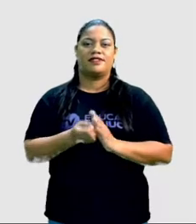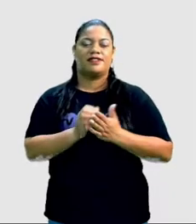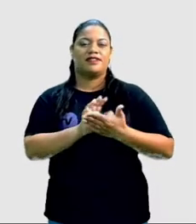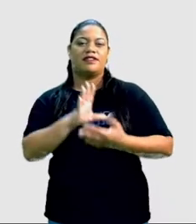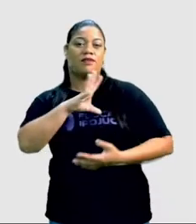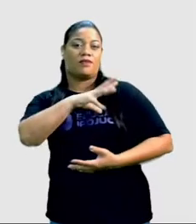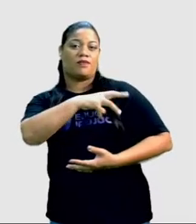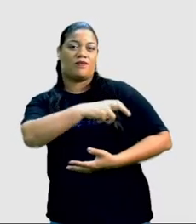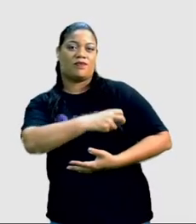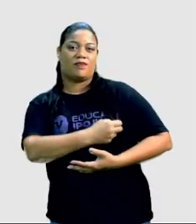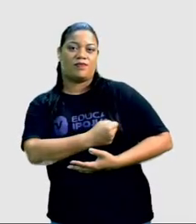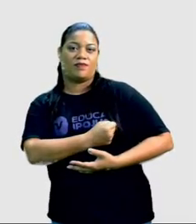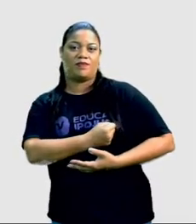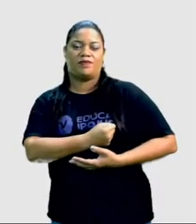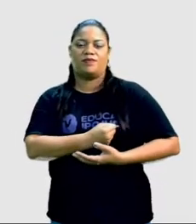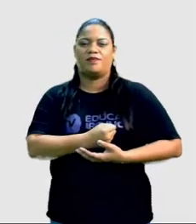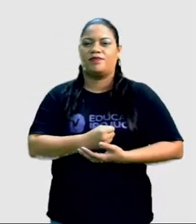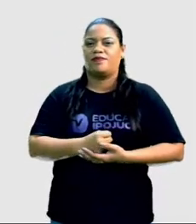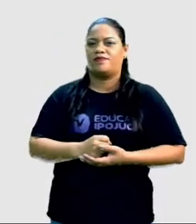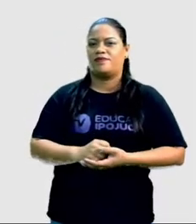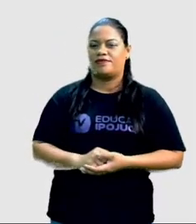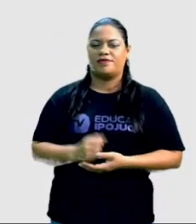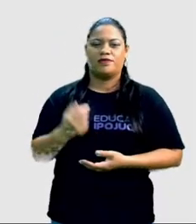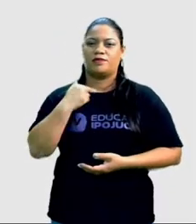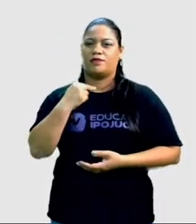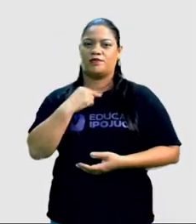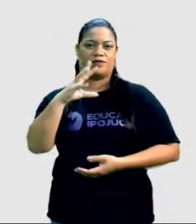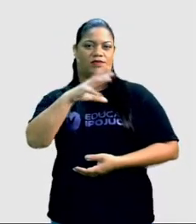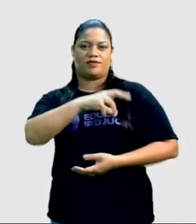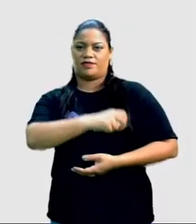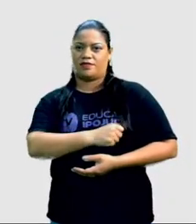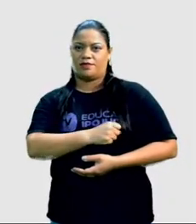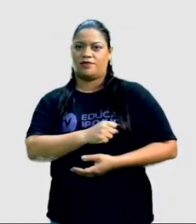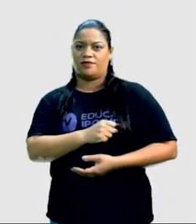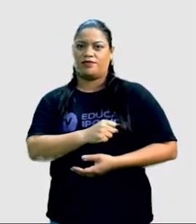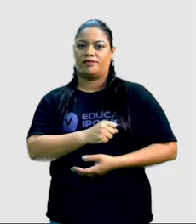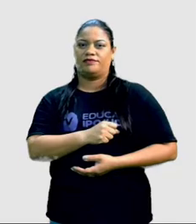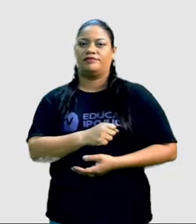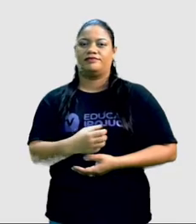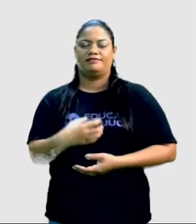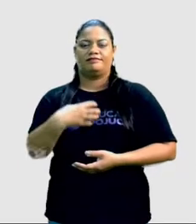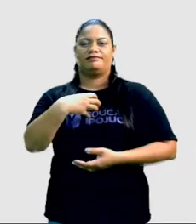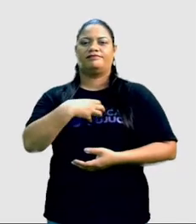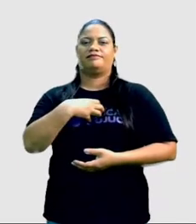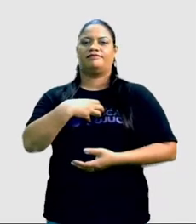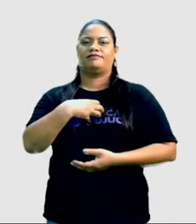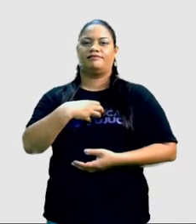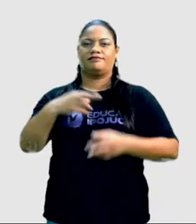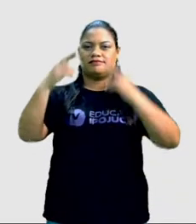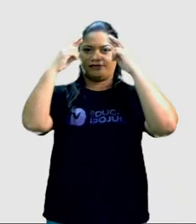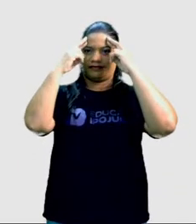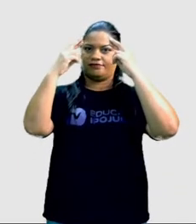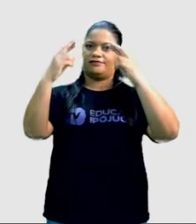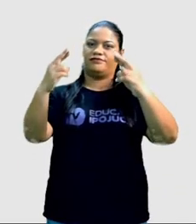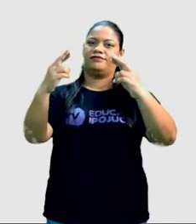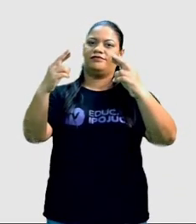um amor, que não me engano, amor, que seja, ao menos, respeito.